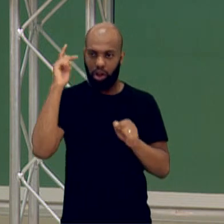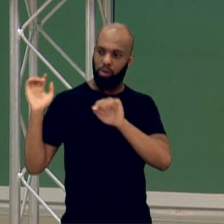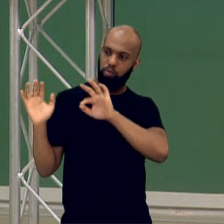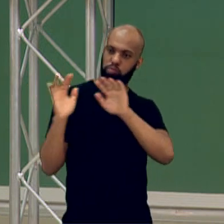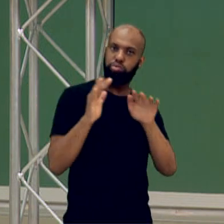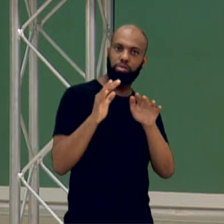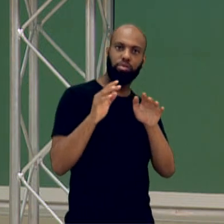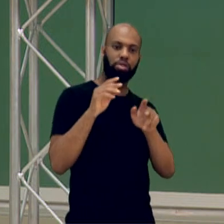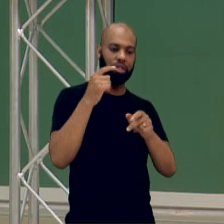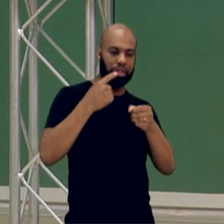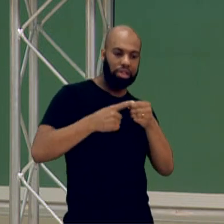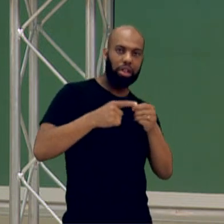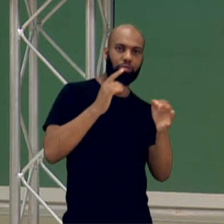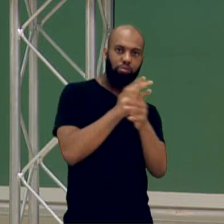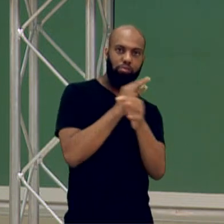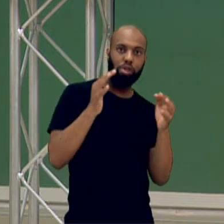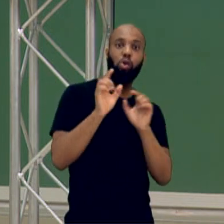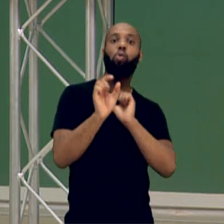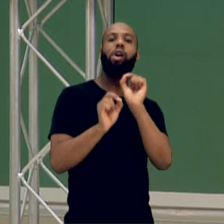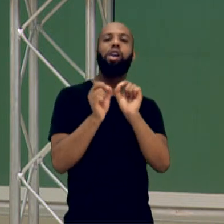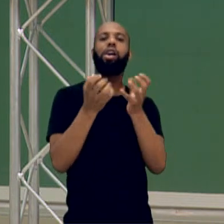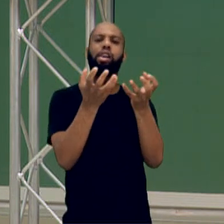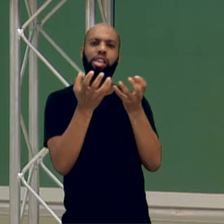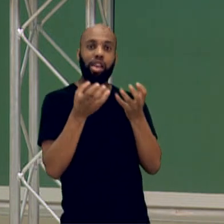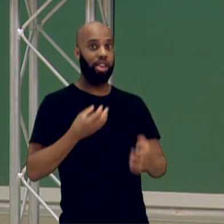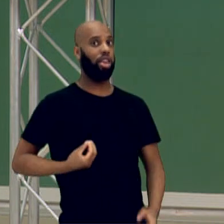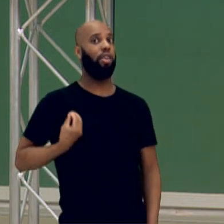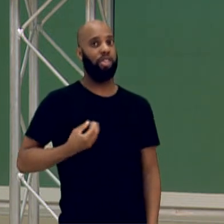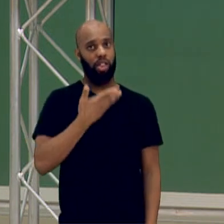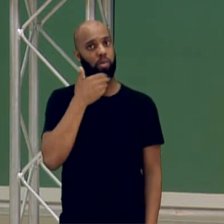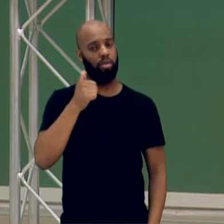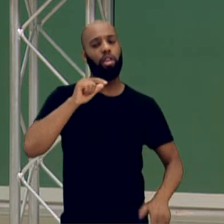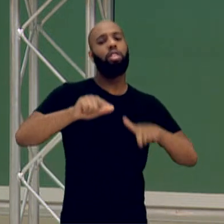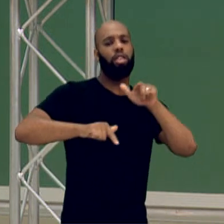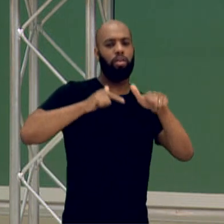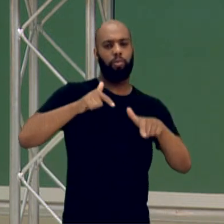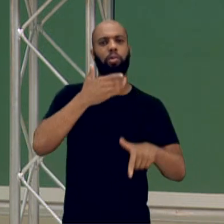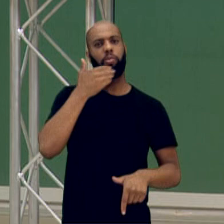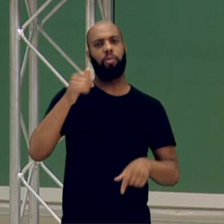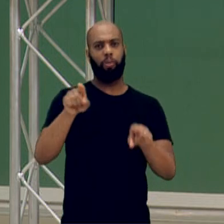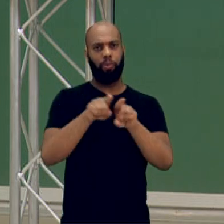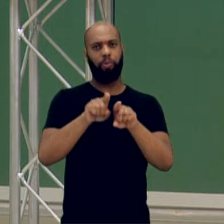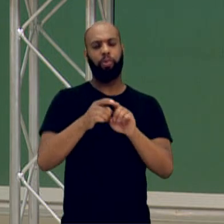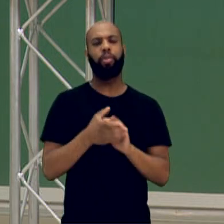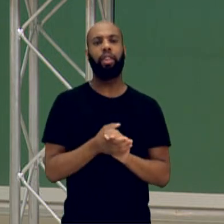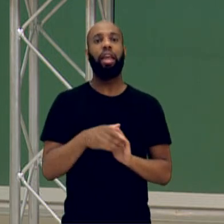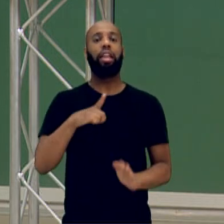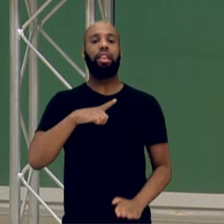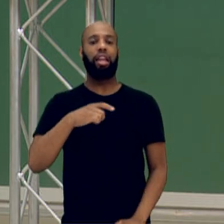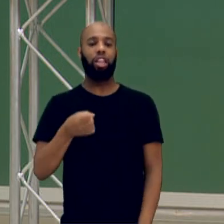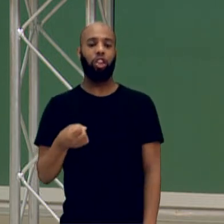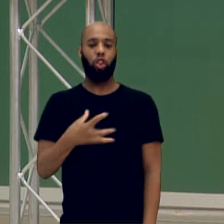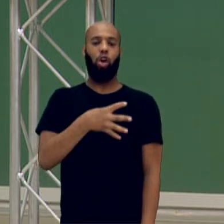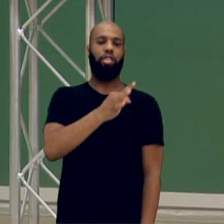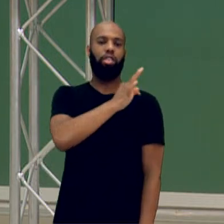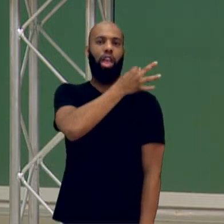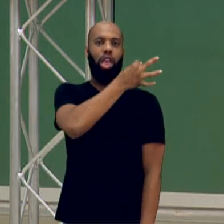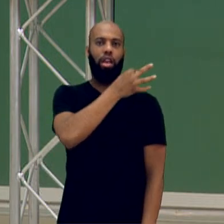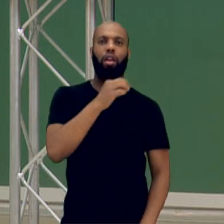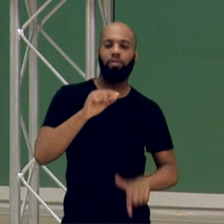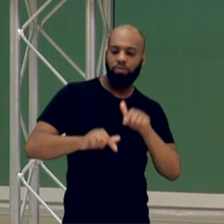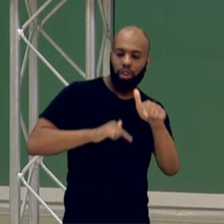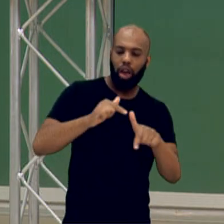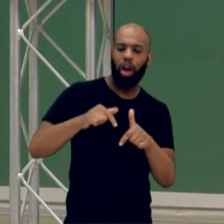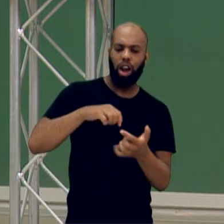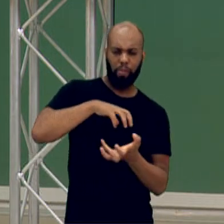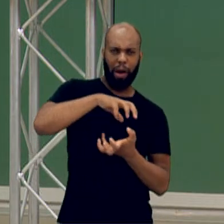centros, obviamente, busca por melhores condições de vida e trabalho. Se eu tenho novas técnicas de trabalho, uma revolução,